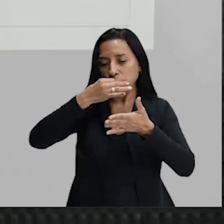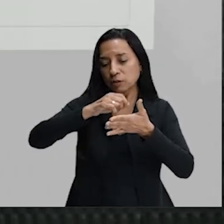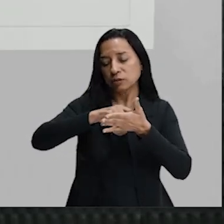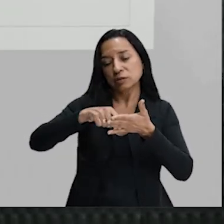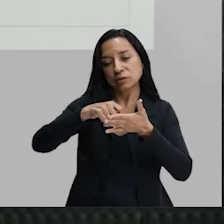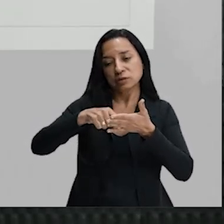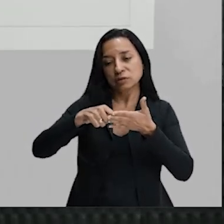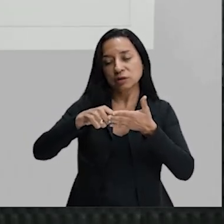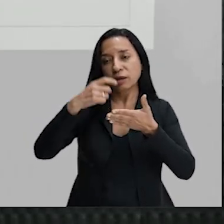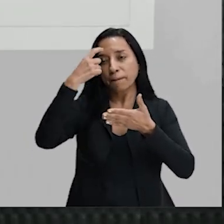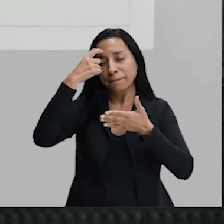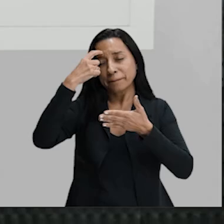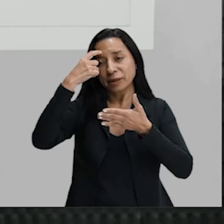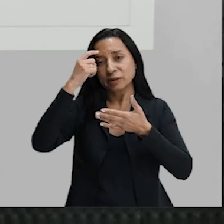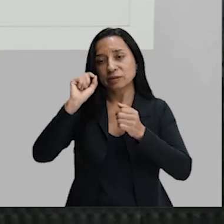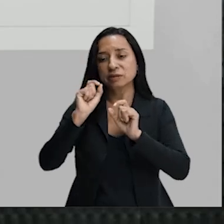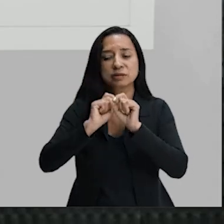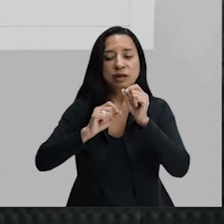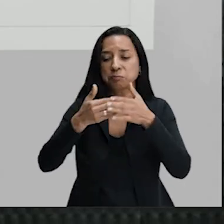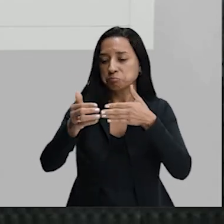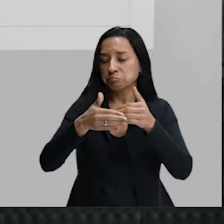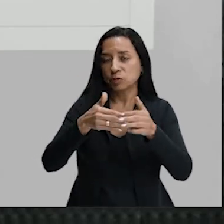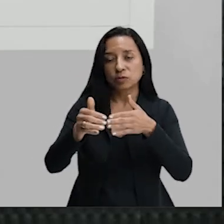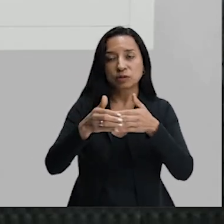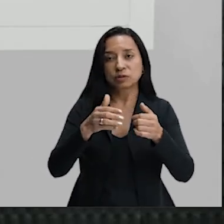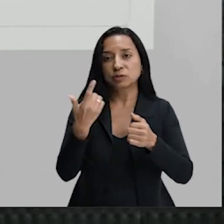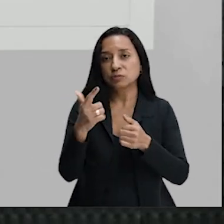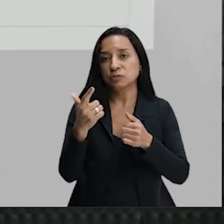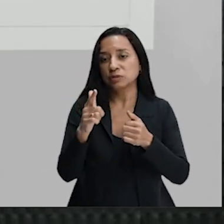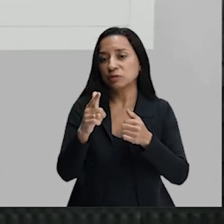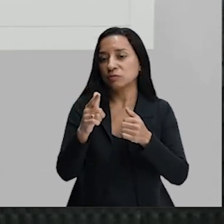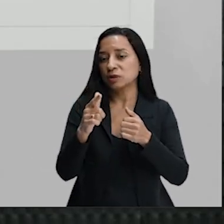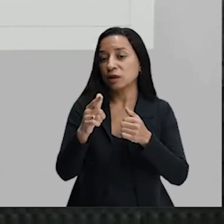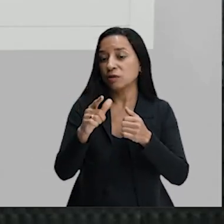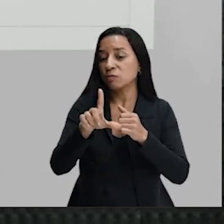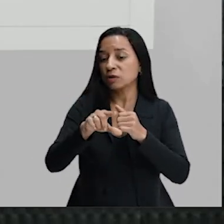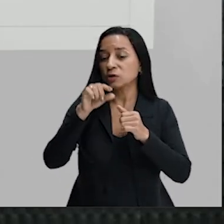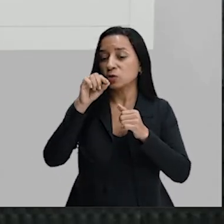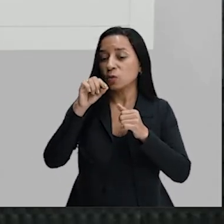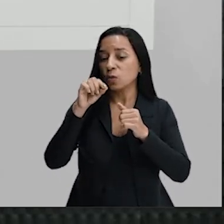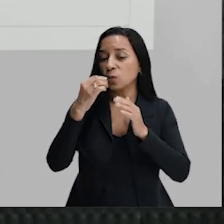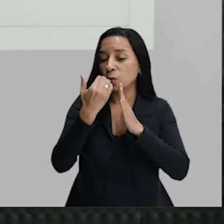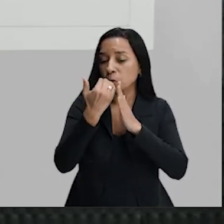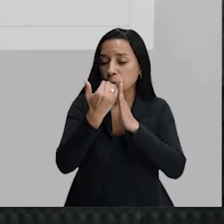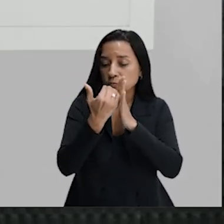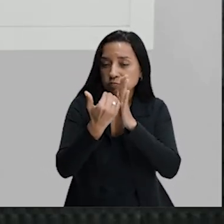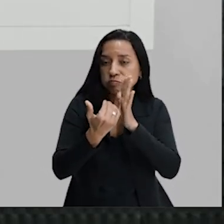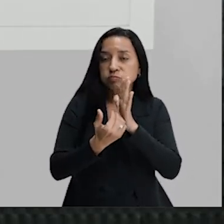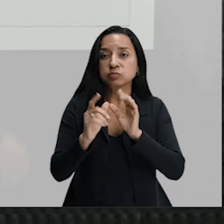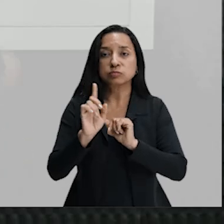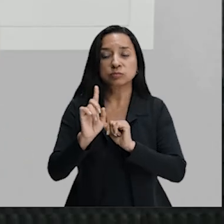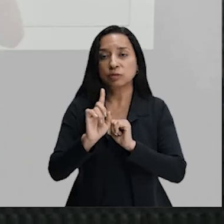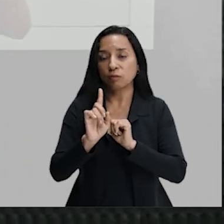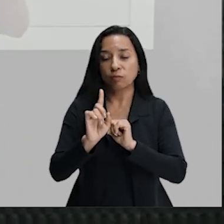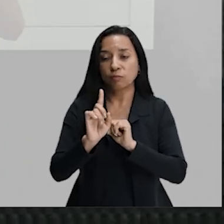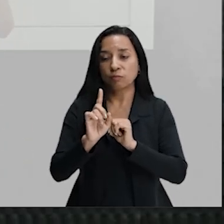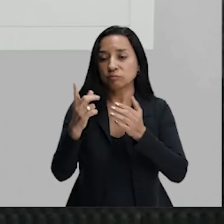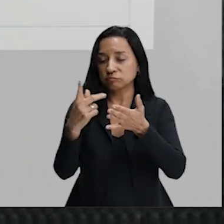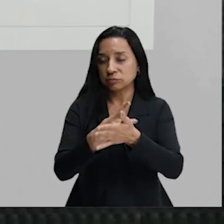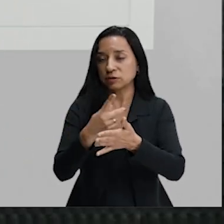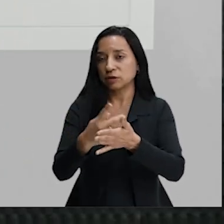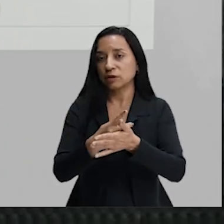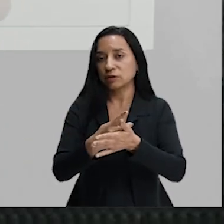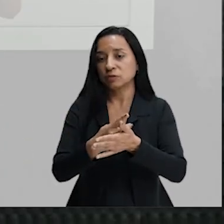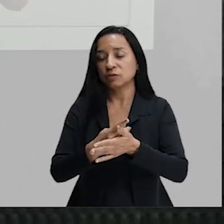alguma coisa e pensa que é de qualquer jeito, que não tem nenhum critério, que não tem nenhuma formatação. Não é por aí. Veja só. A